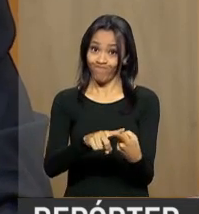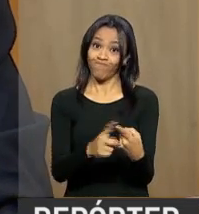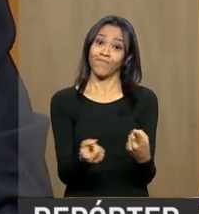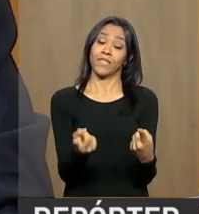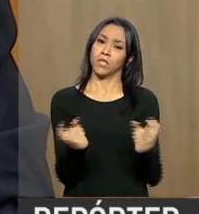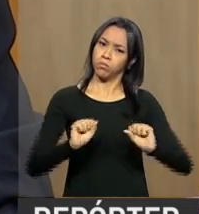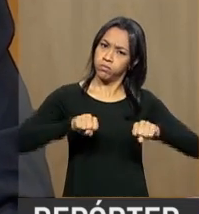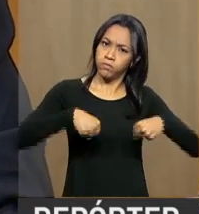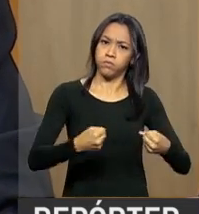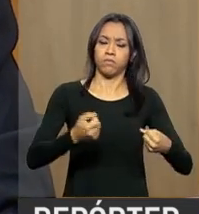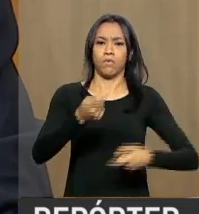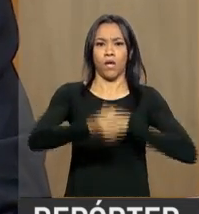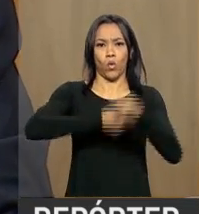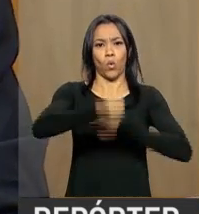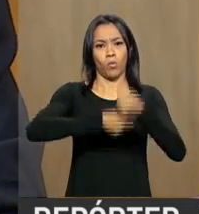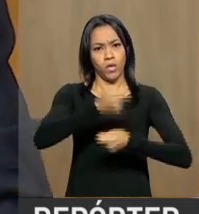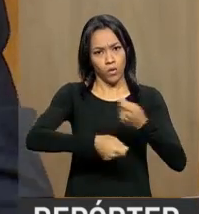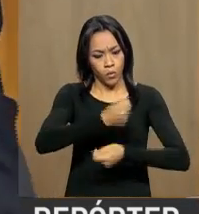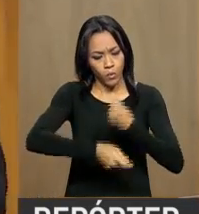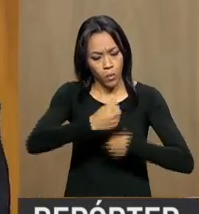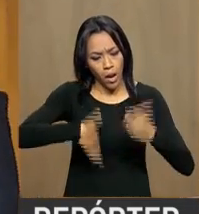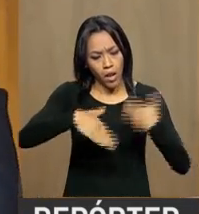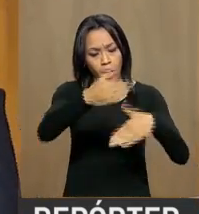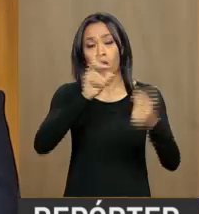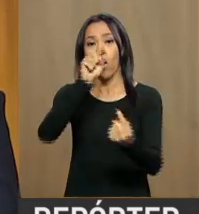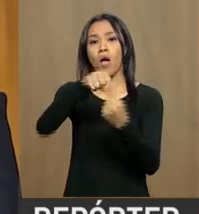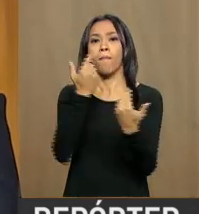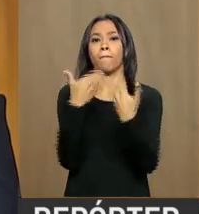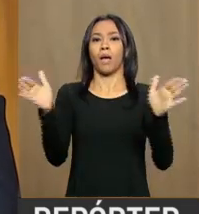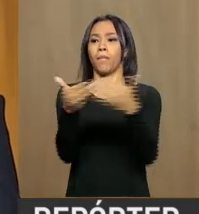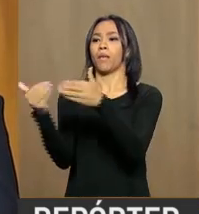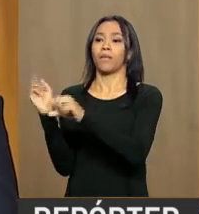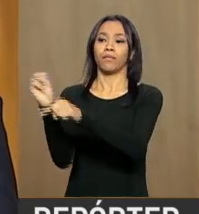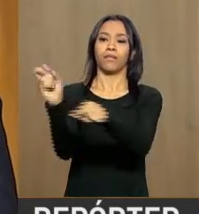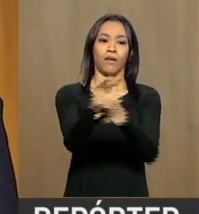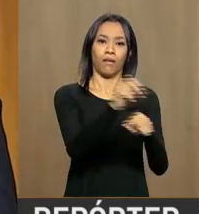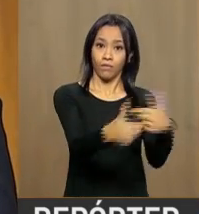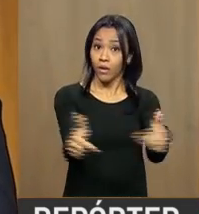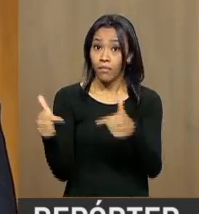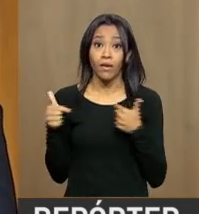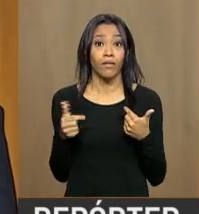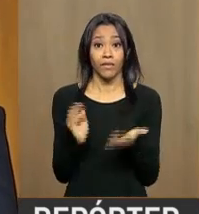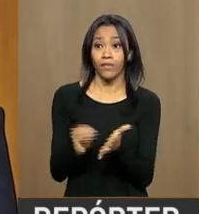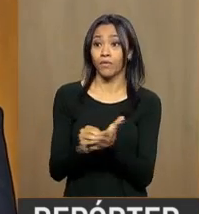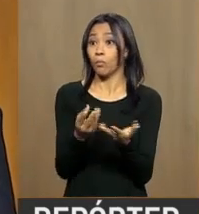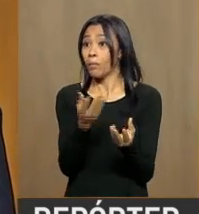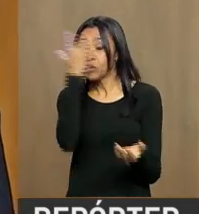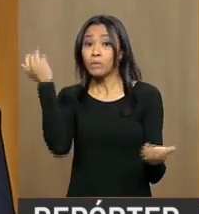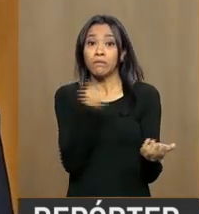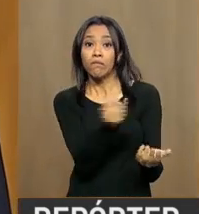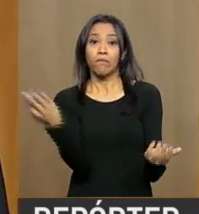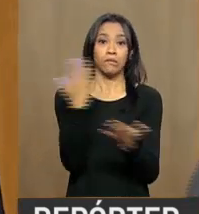crescimento da atividade econômica. Ela vai, vai gerar emprego, nós temos que resolver a questão do desemprego, da geração de